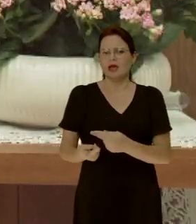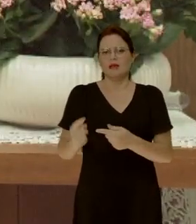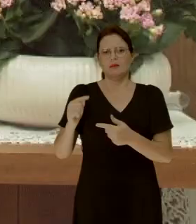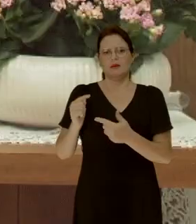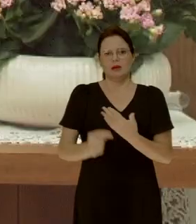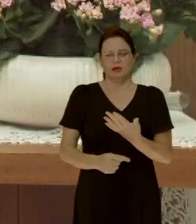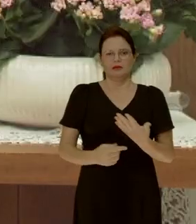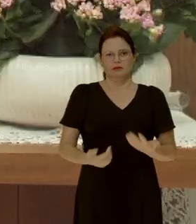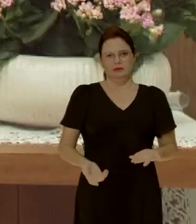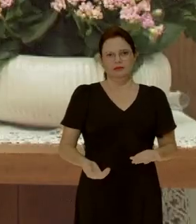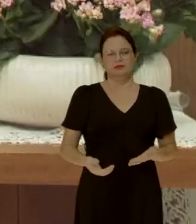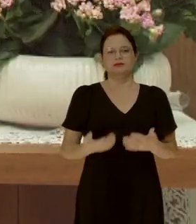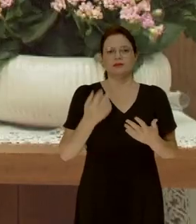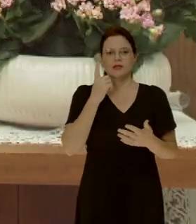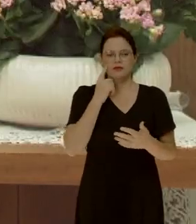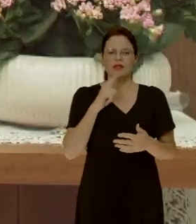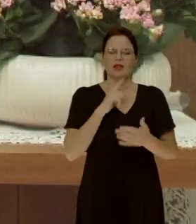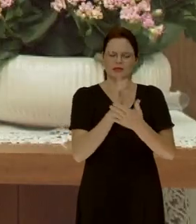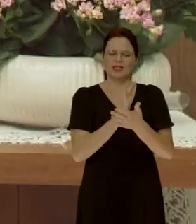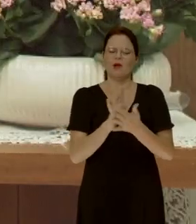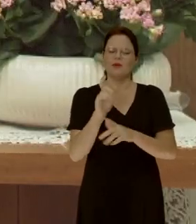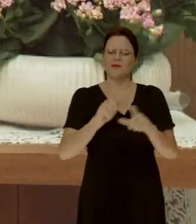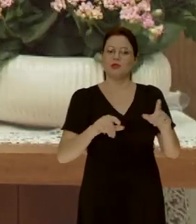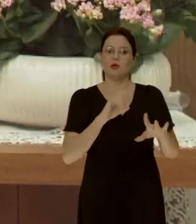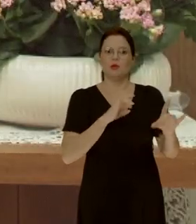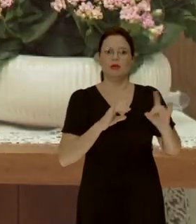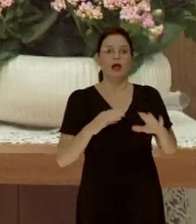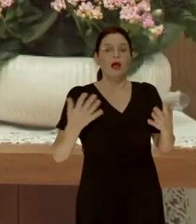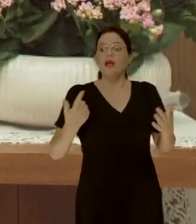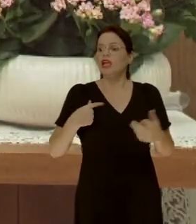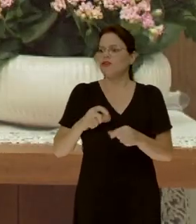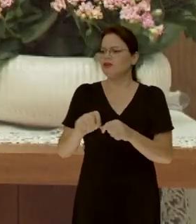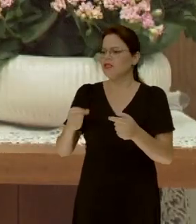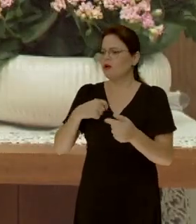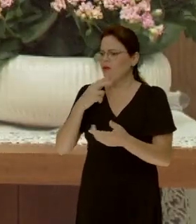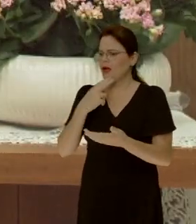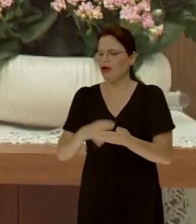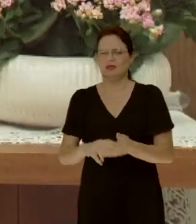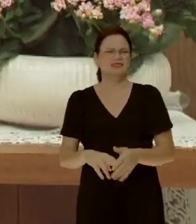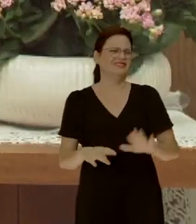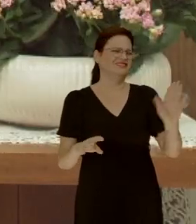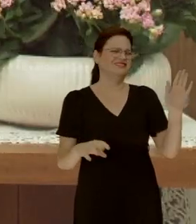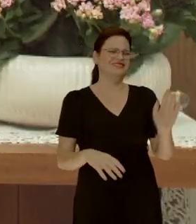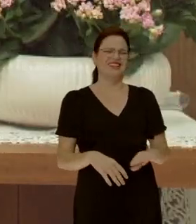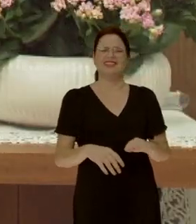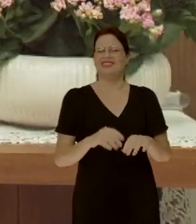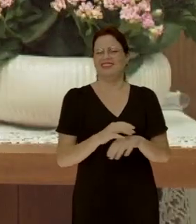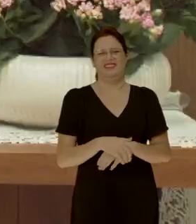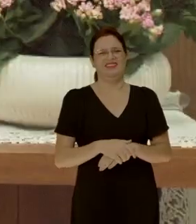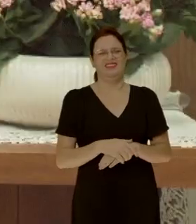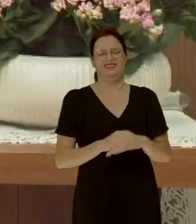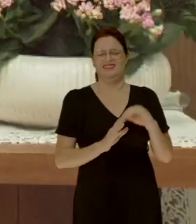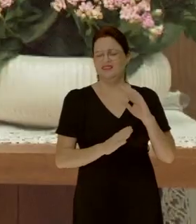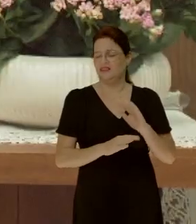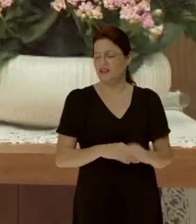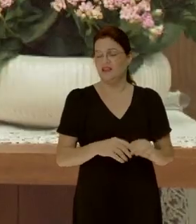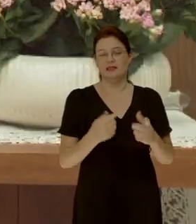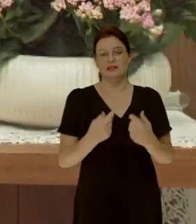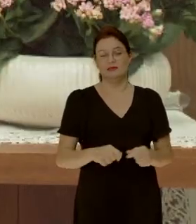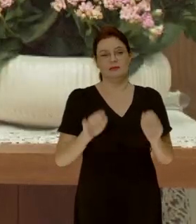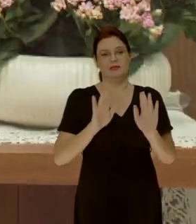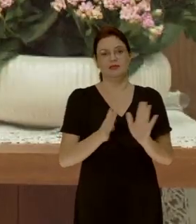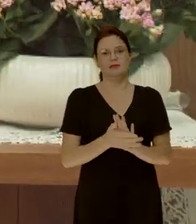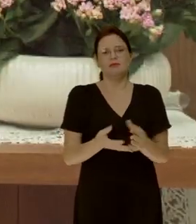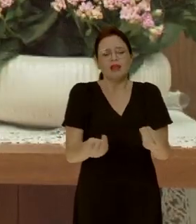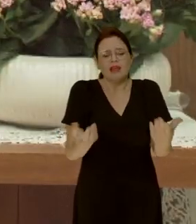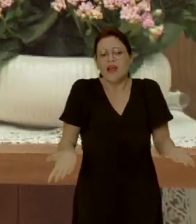nós temos nossos meus medrosos também. Porque vamos fazer uma carta coisa nenhuma. De quê?